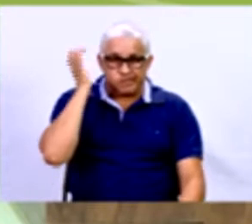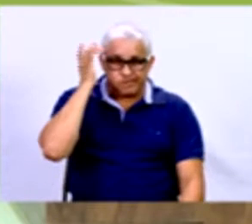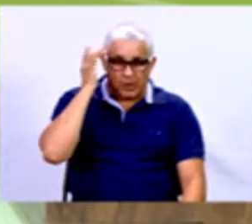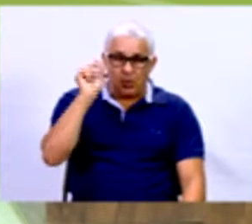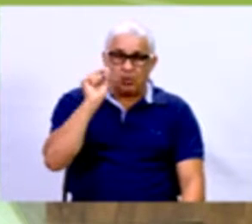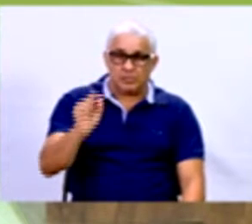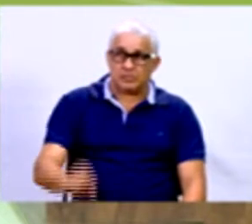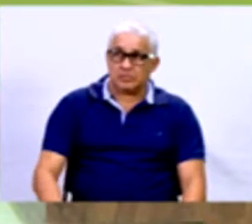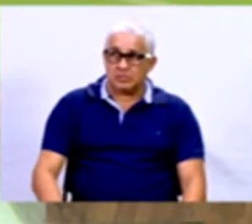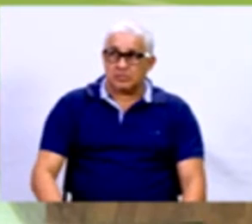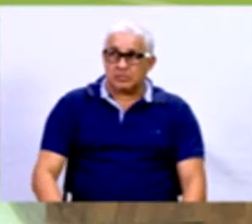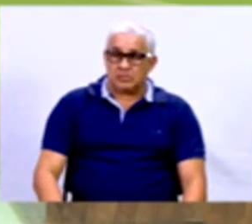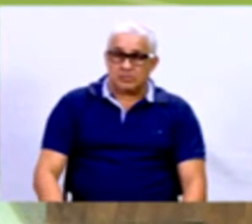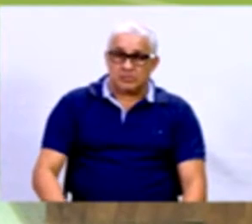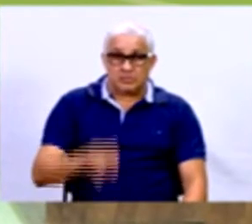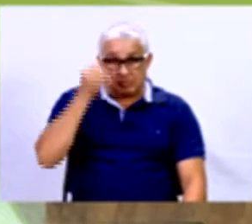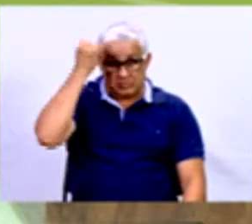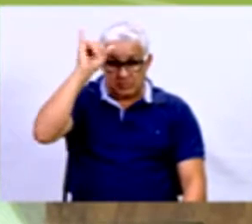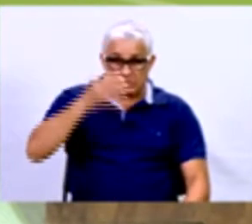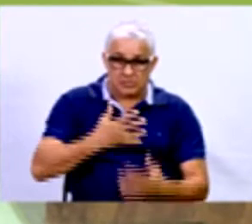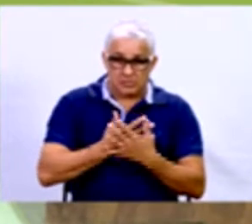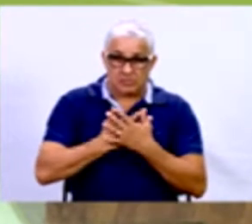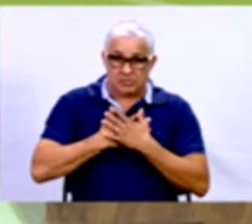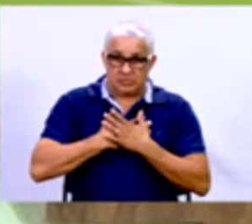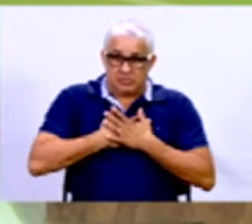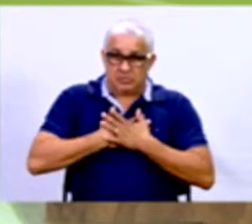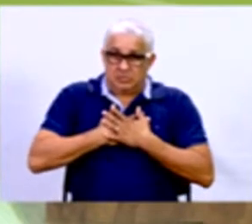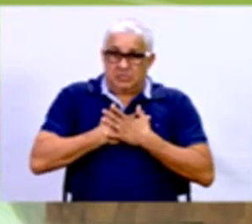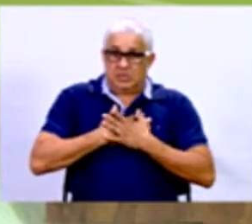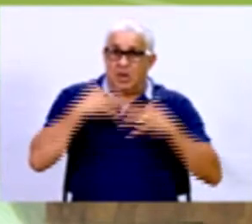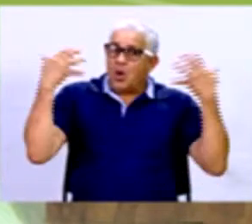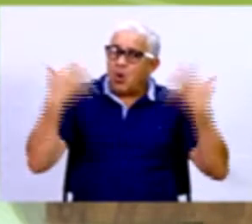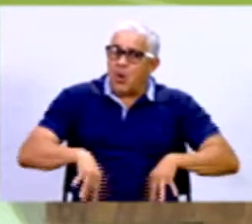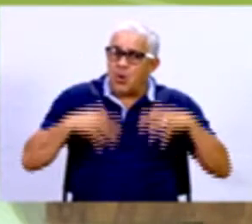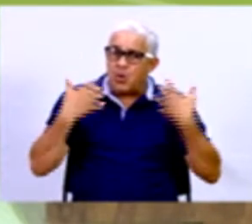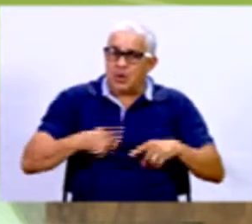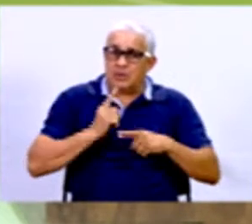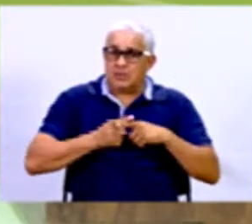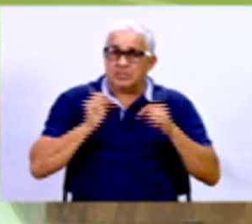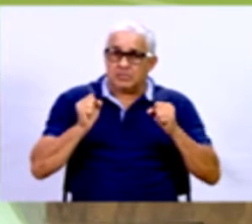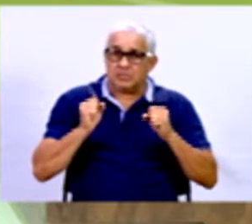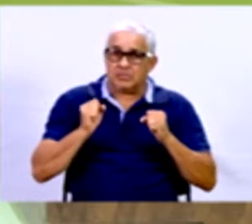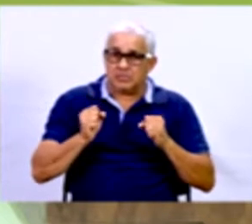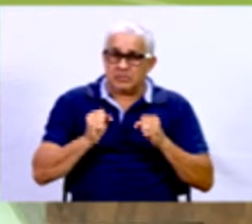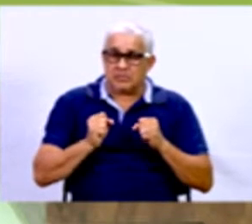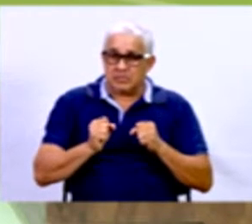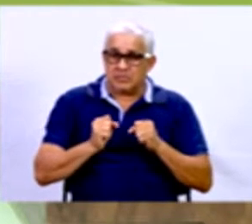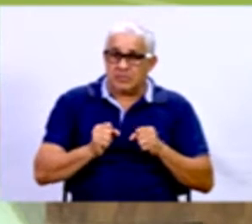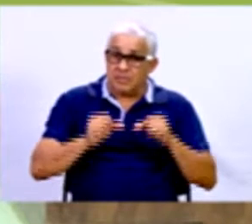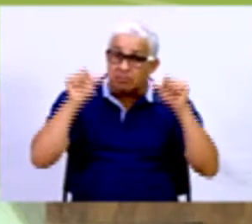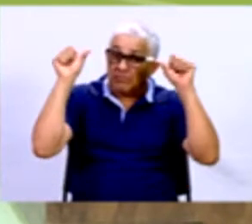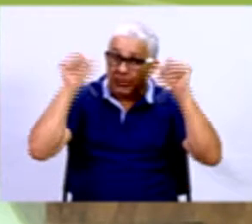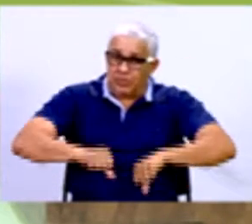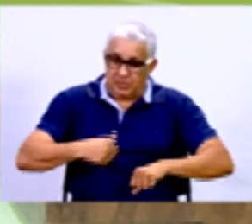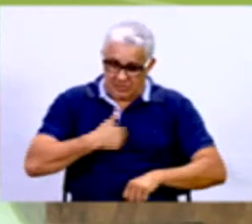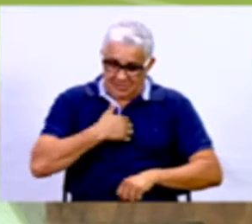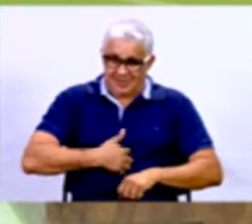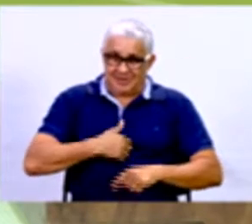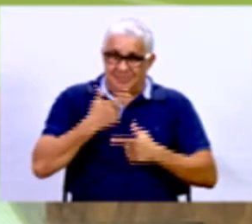durante essas massagens você não fazer pressão em excesso, porque você pode acabar danificando o tórax da